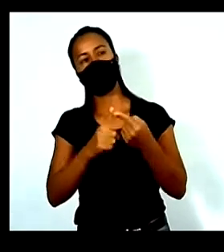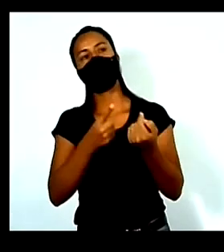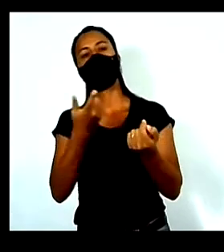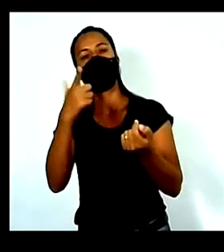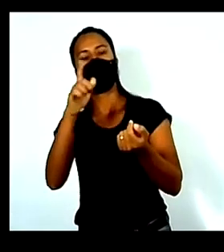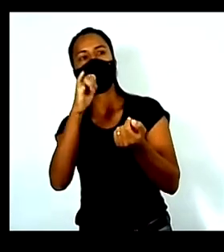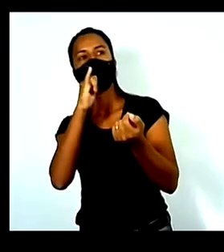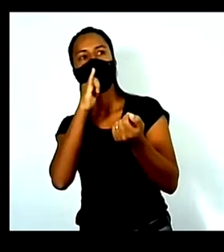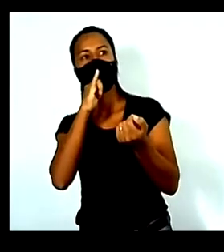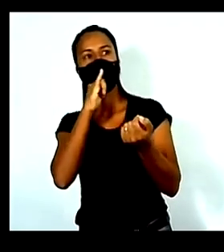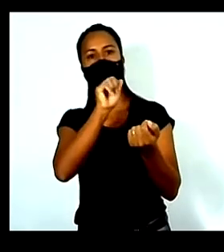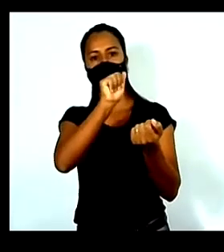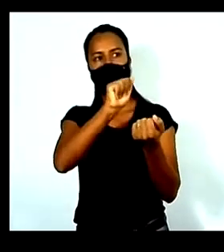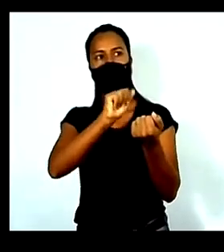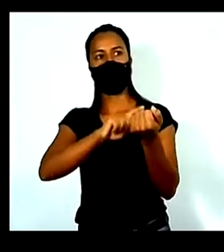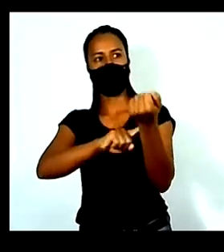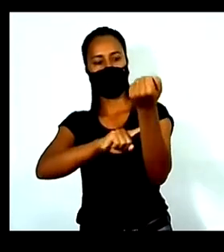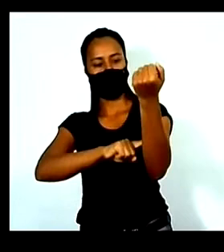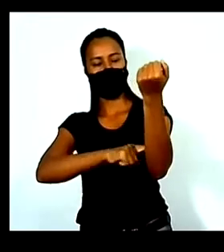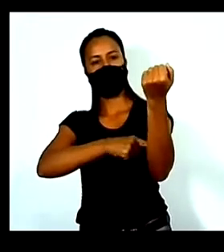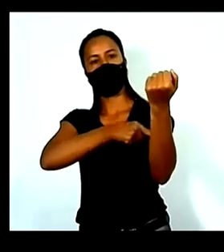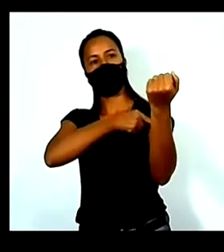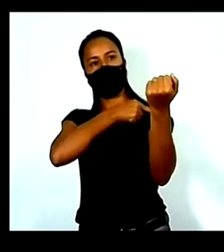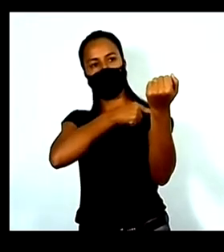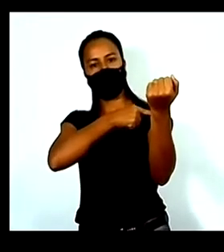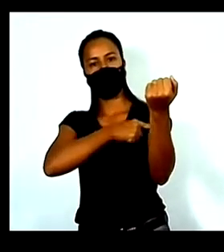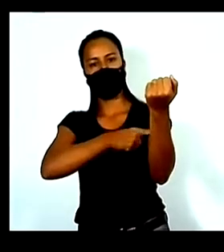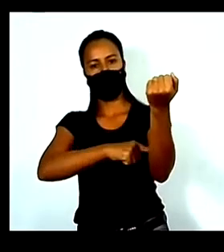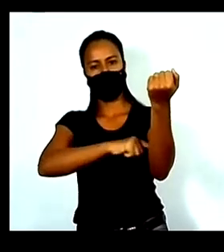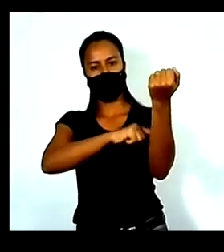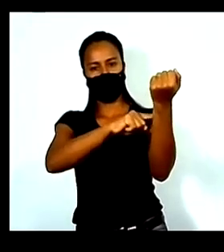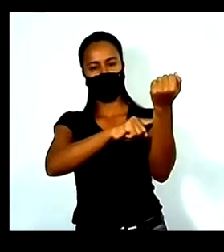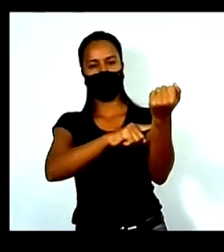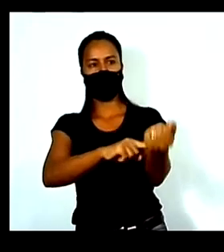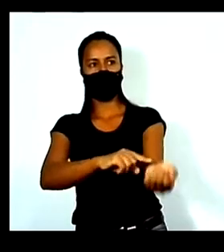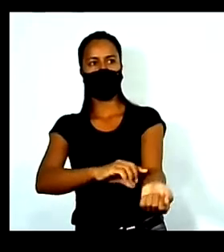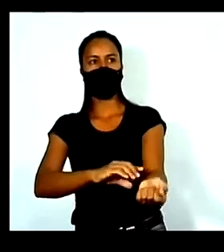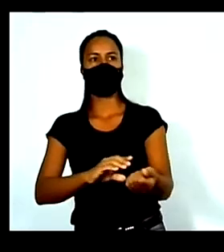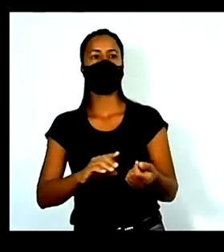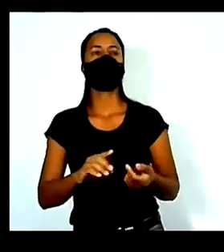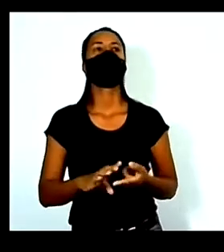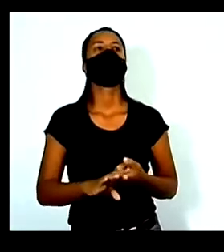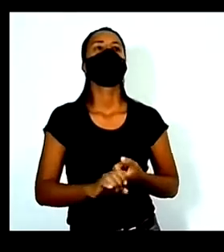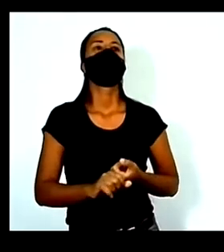no músculo nós temos também os tendões que facilitam essa movimentação.